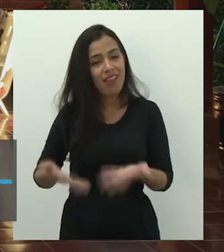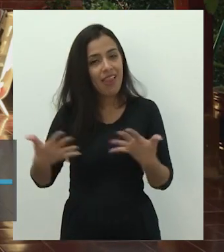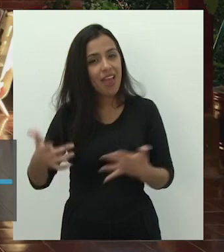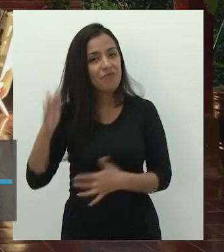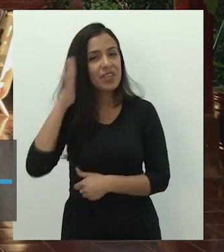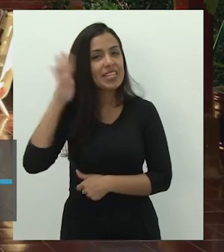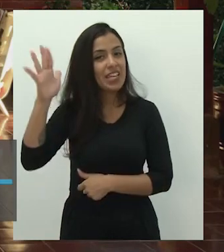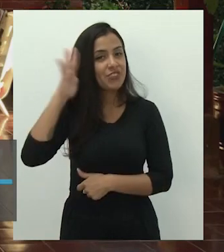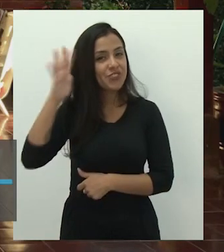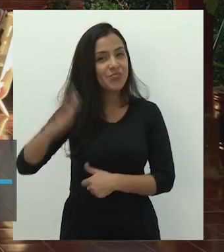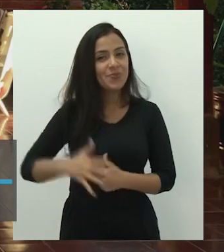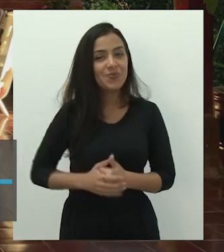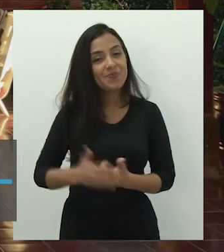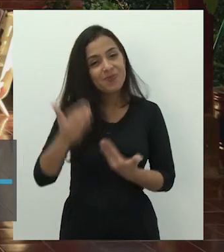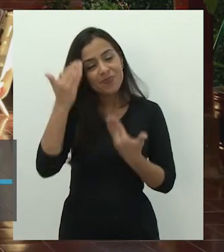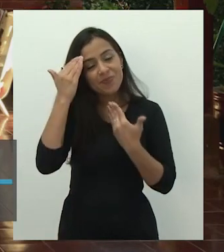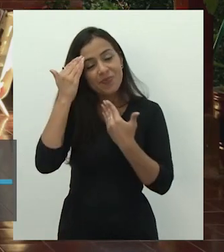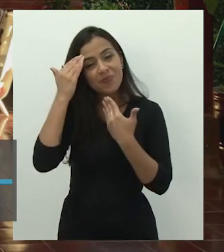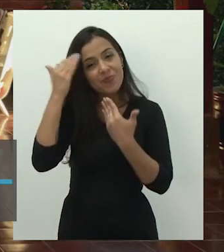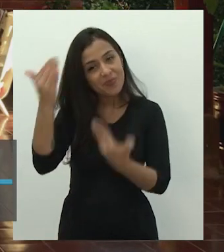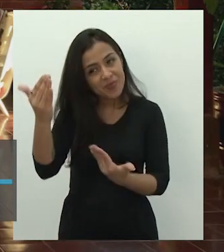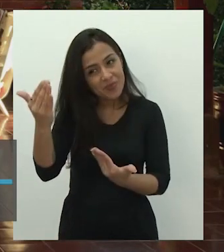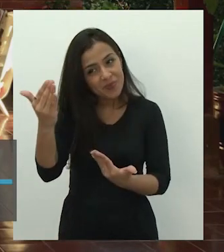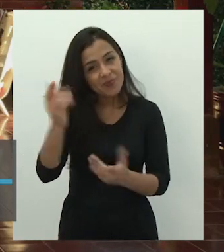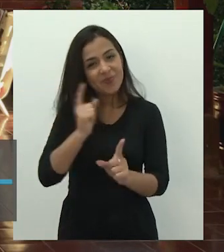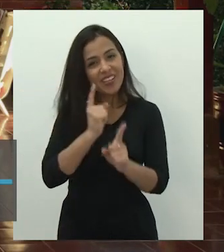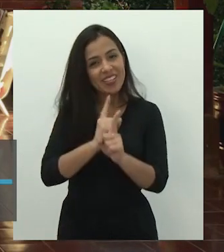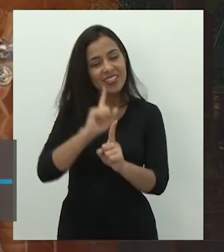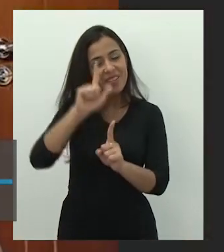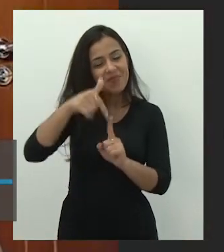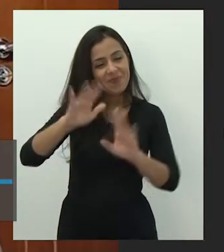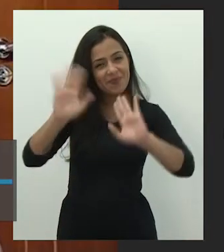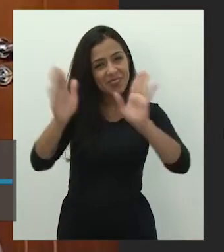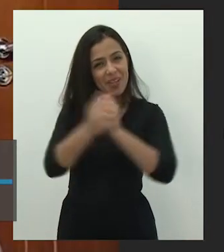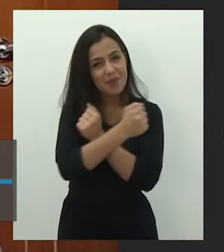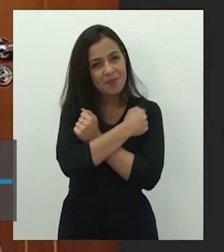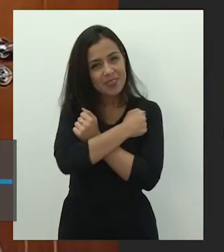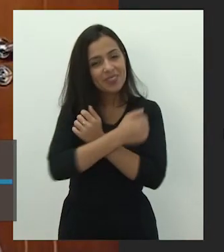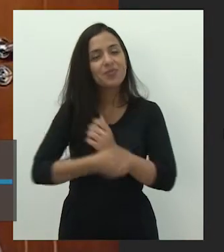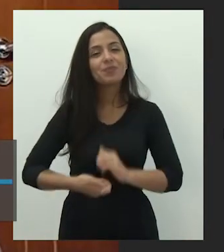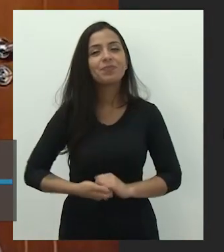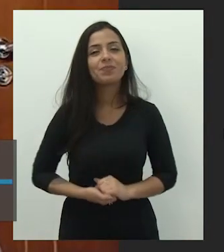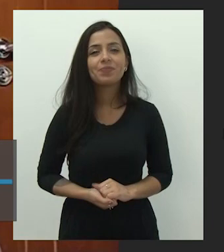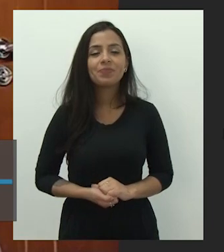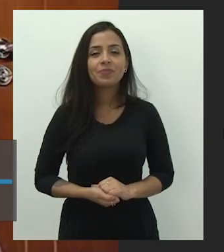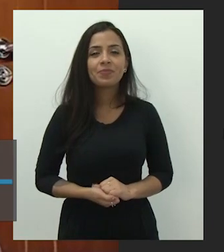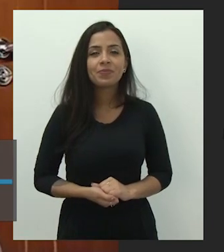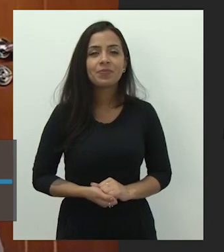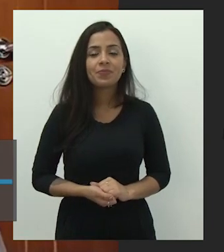criativa. Muito obrigada e até mais. Um abraço.